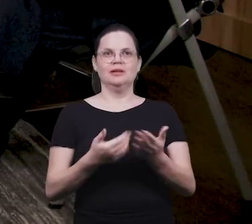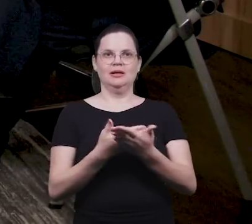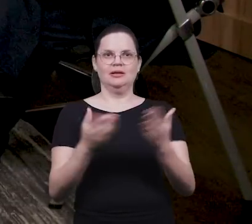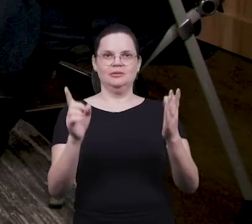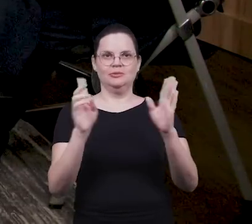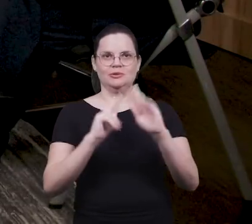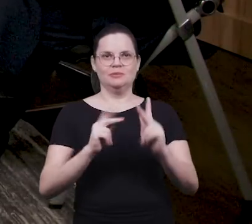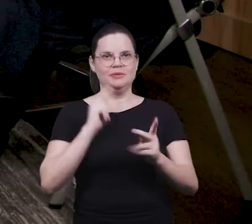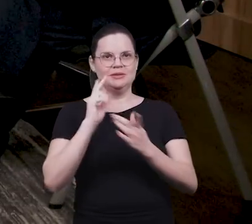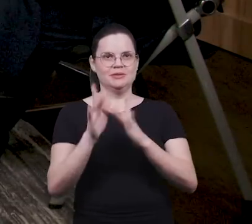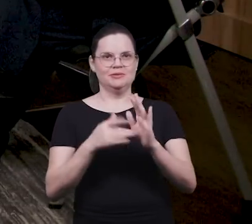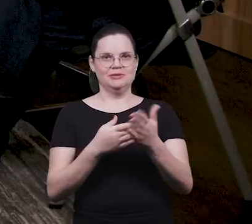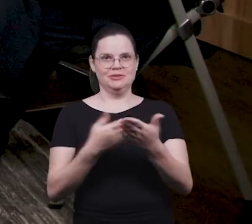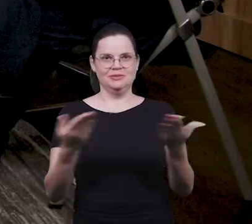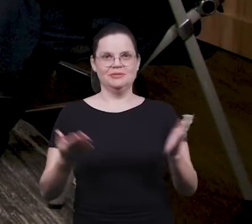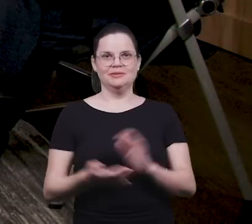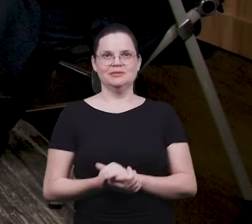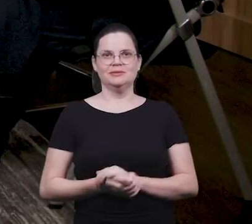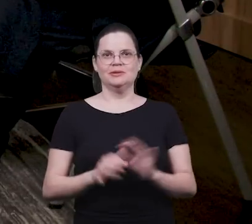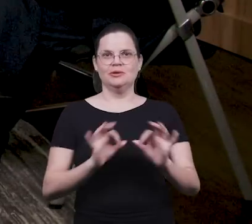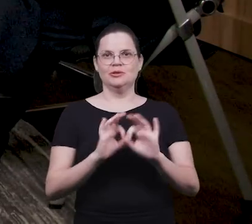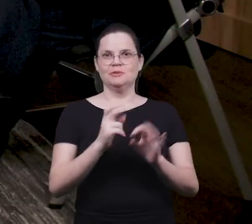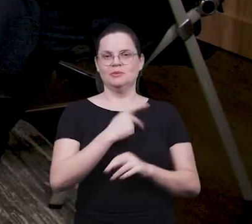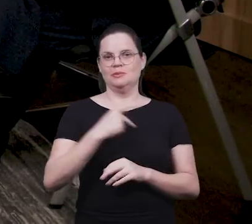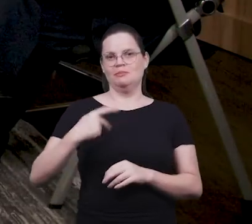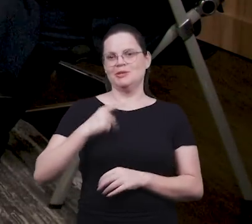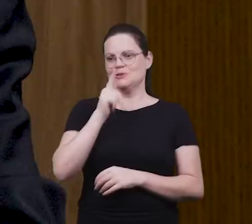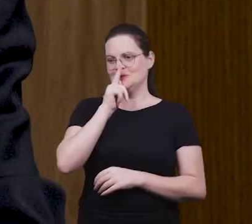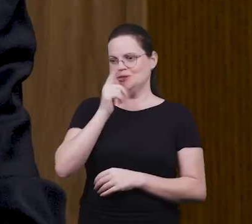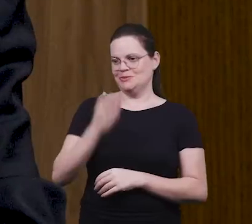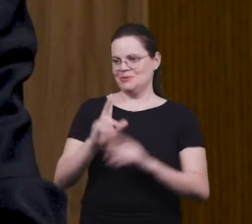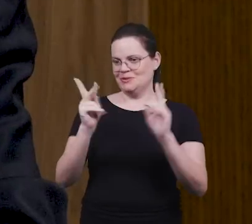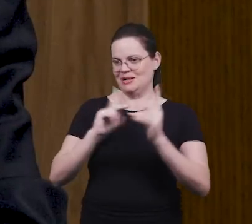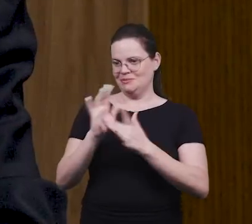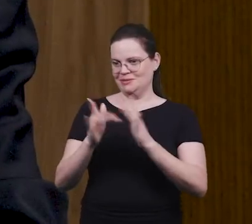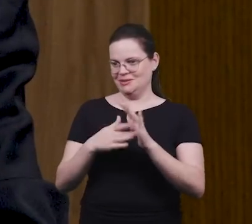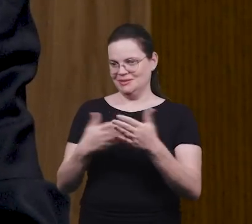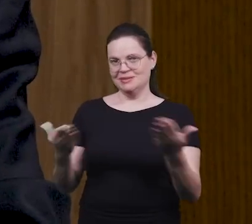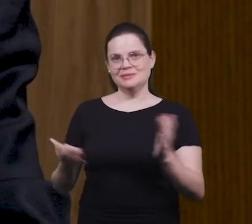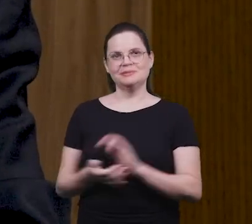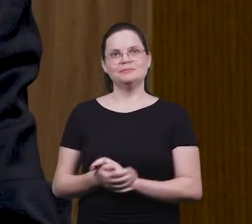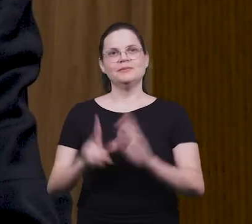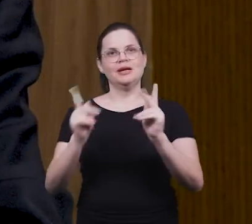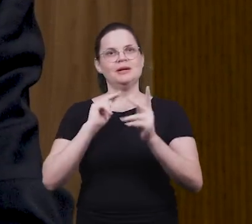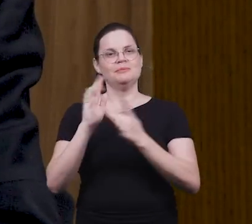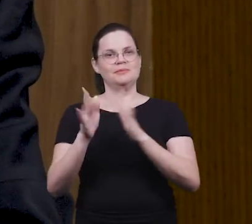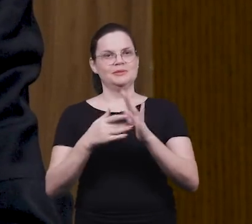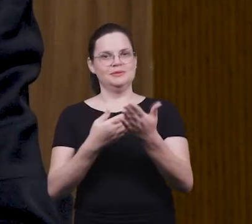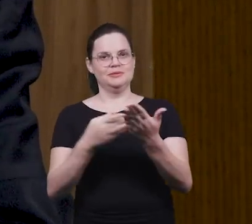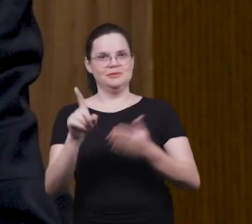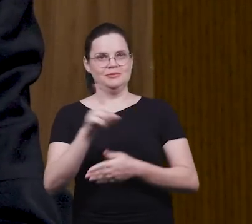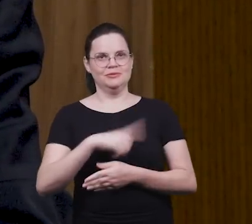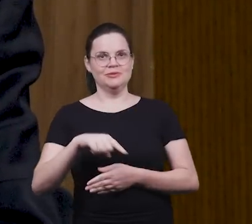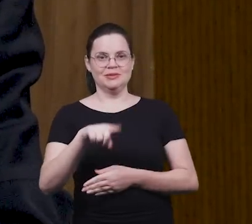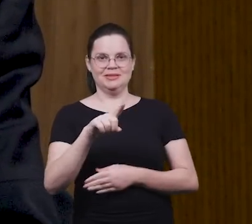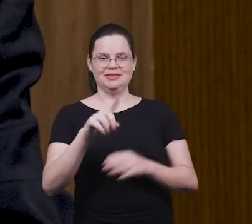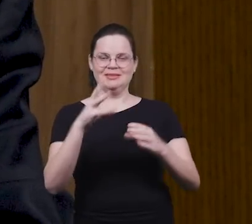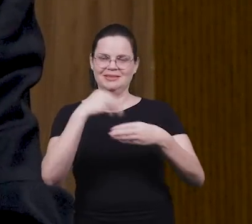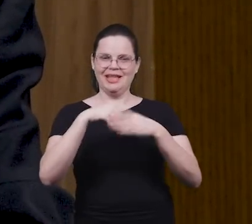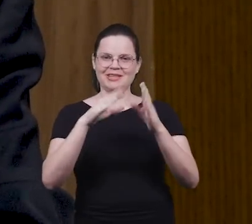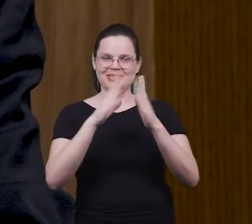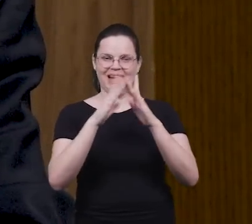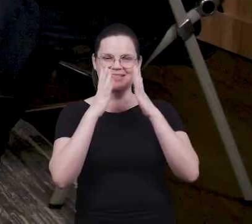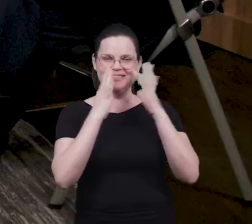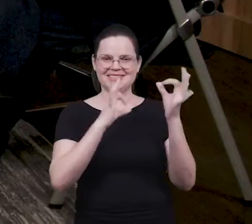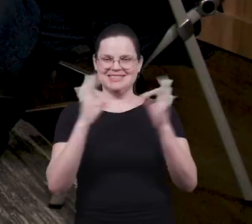de casa. Pronto, também o pastor Gilson Souza, a paz do Senhor Jesus, pastor Gilson. A paz do Senhor, pastor Josias, a paz do Senhor, companheiros, e a paz do Senhor, aqueles que estão participando conosco